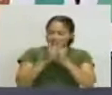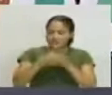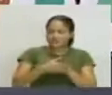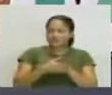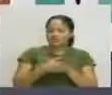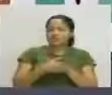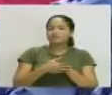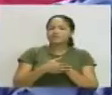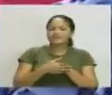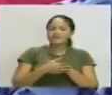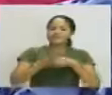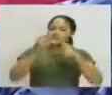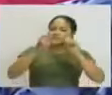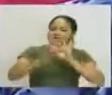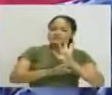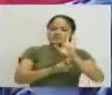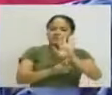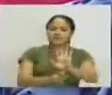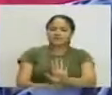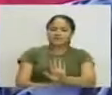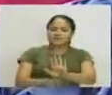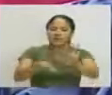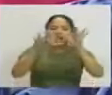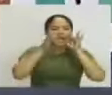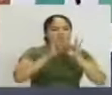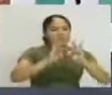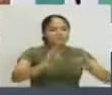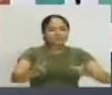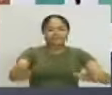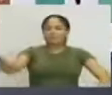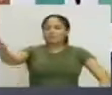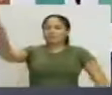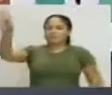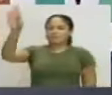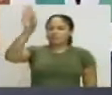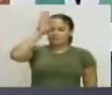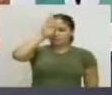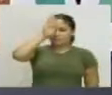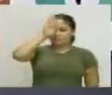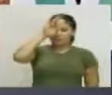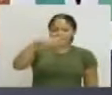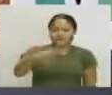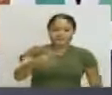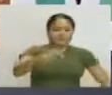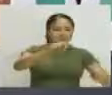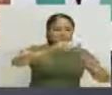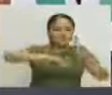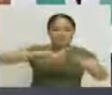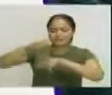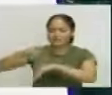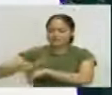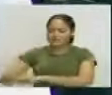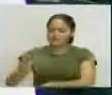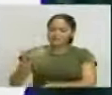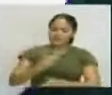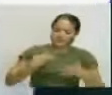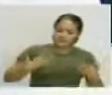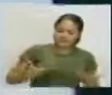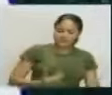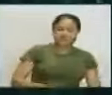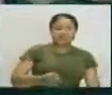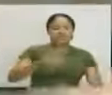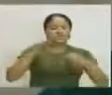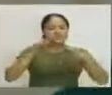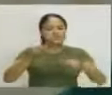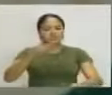isso. Proclamar a independência do Brasil é a gente reassumir a cidadania. É direito meu, eu vou fiscalizar, você é